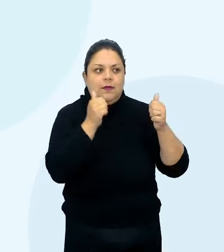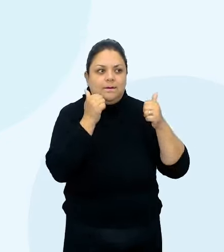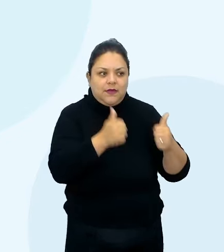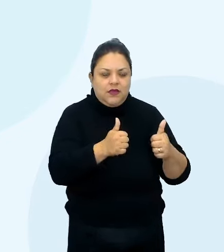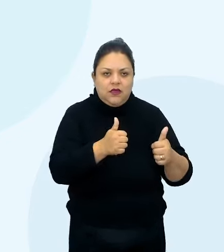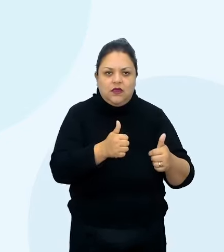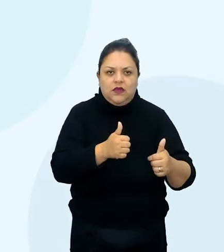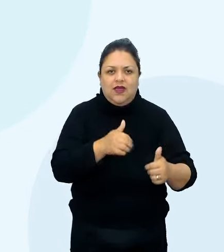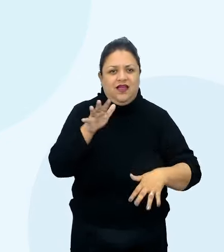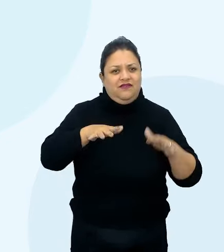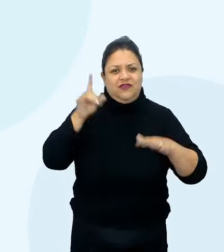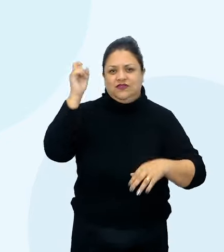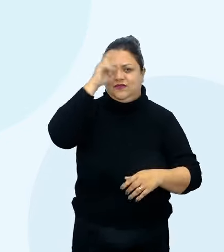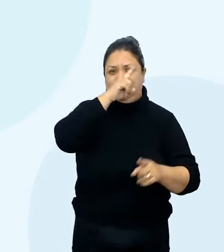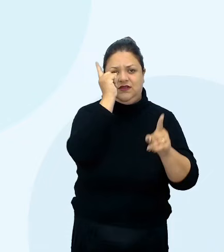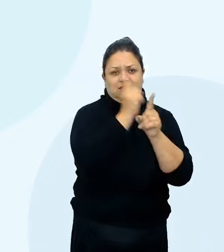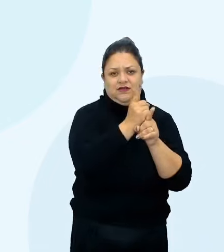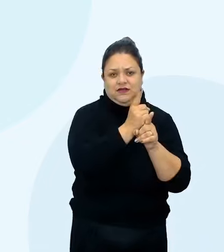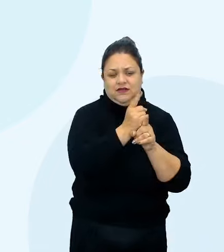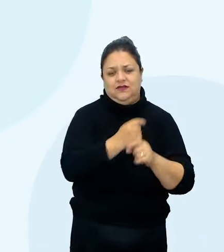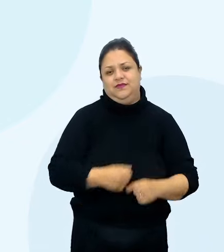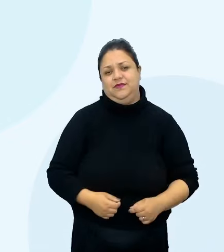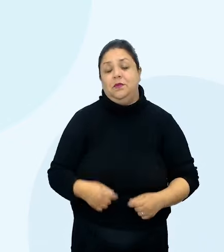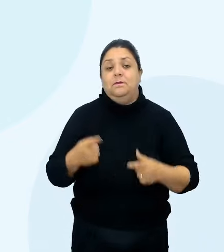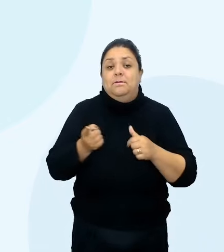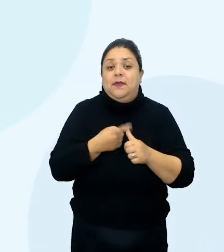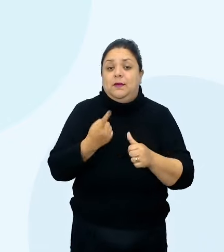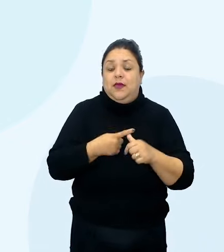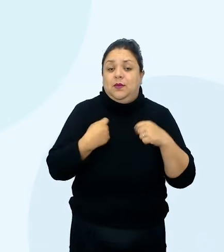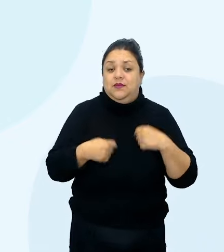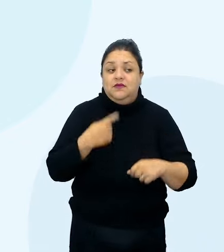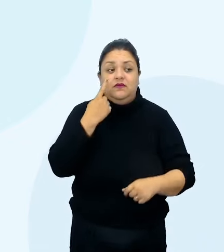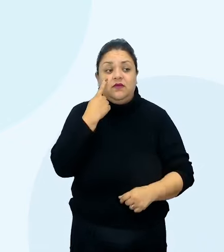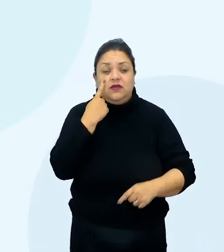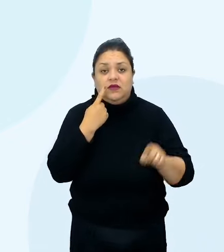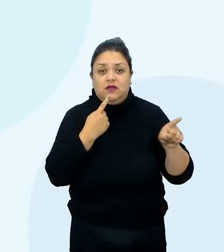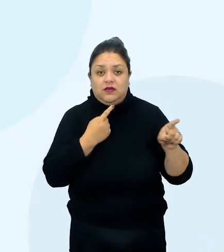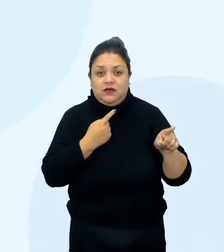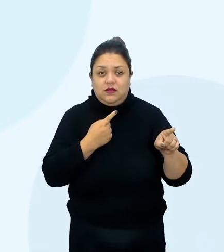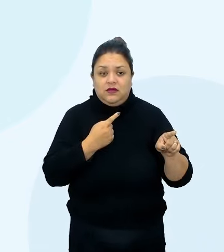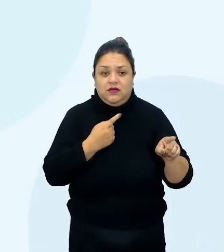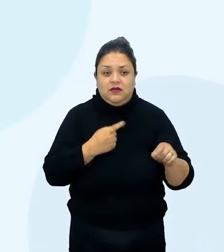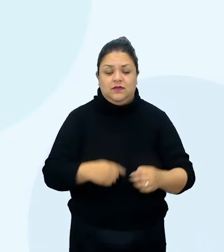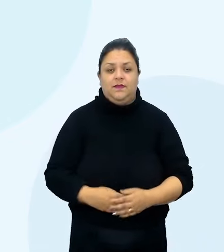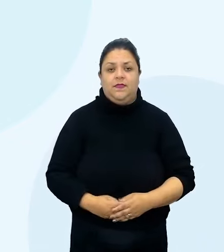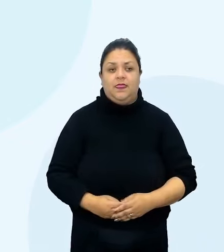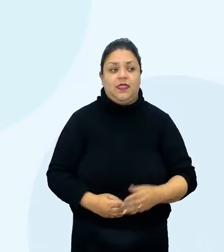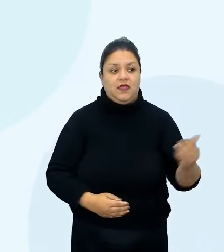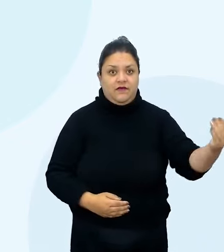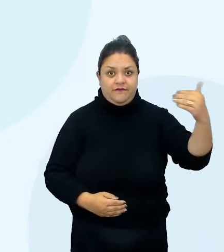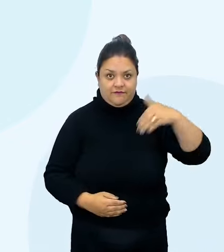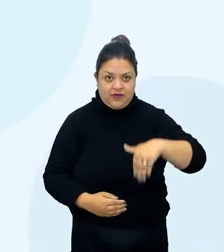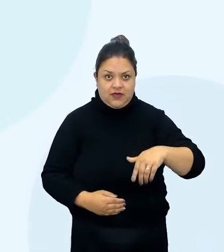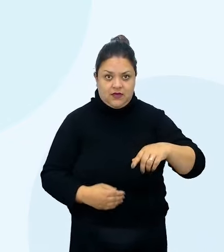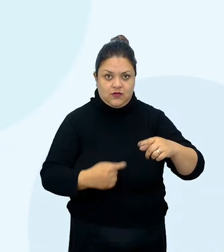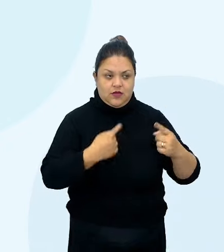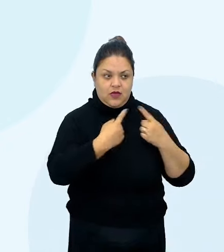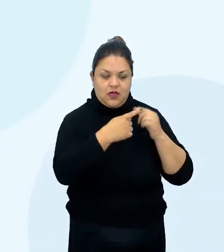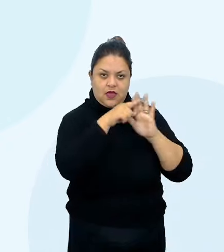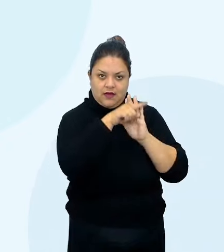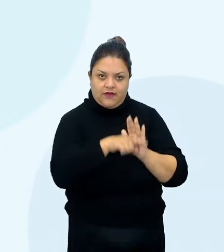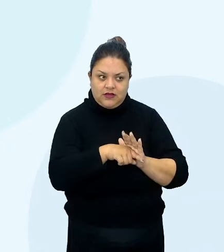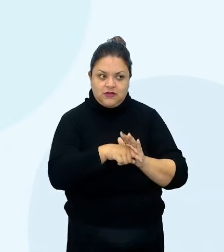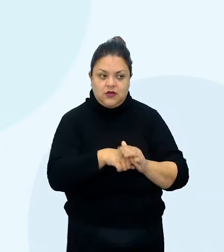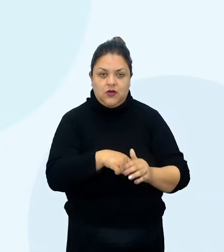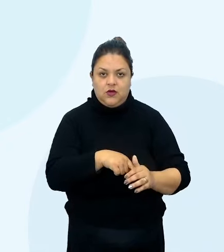Então, a gente tem que olhar primeiro se essa pessoa, no dia que vem para avaliação, o estado biocomportamental